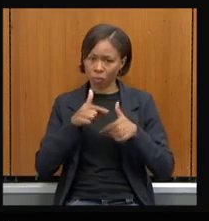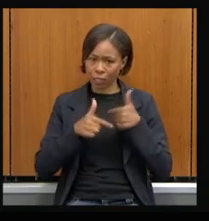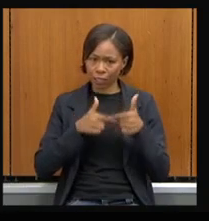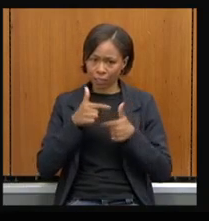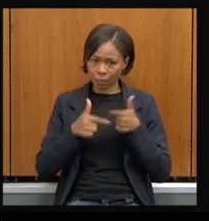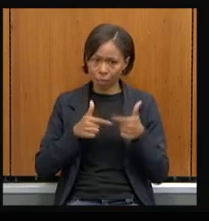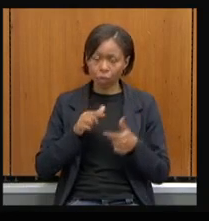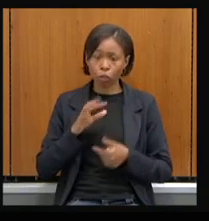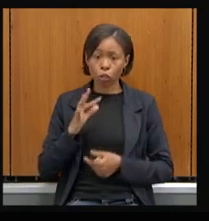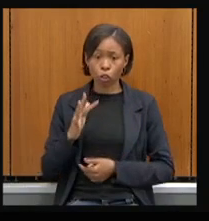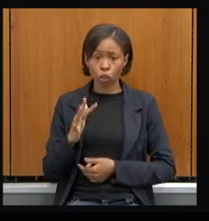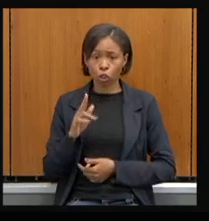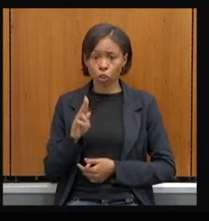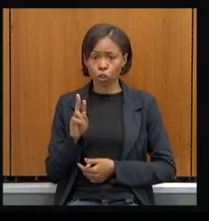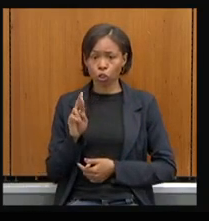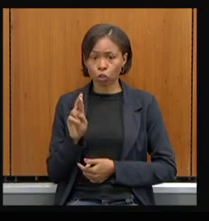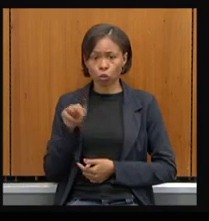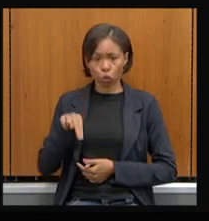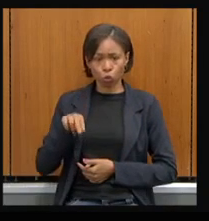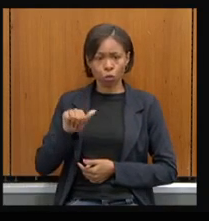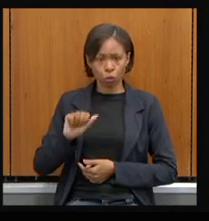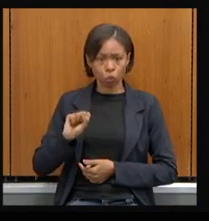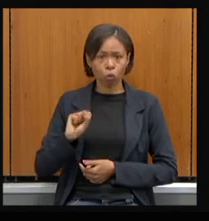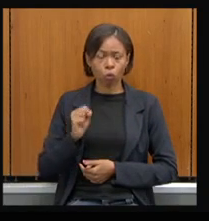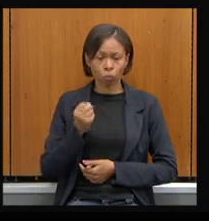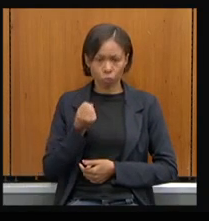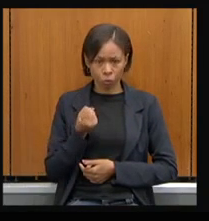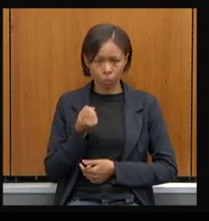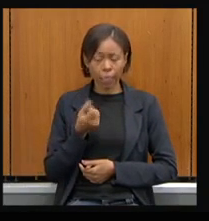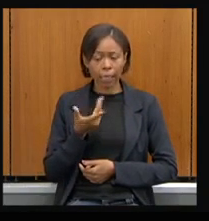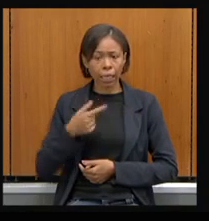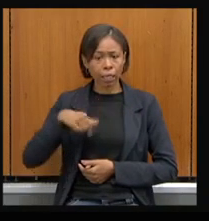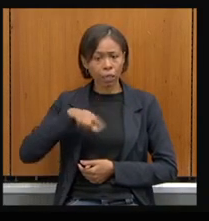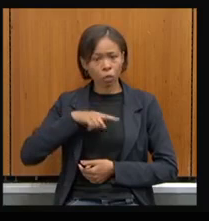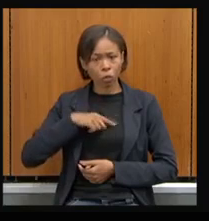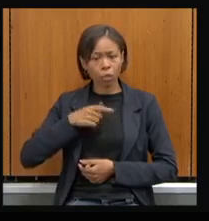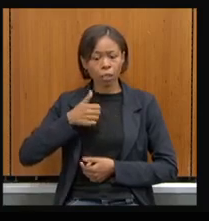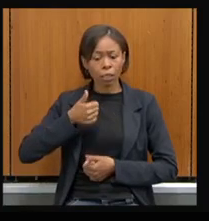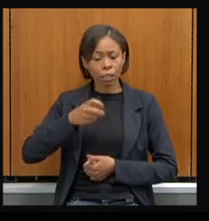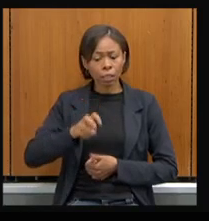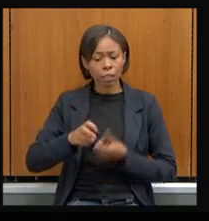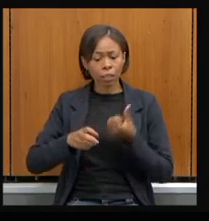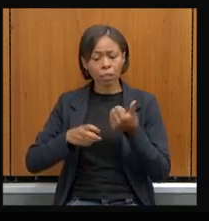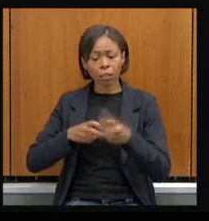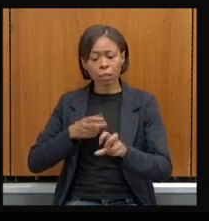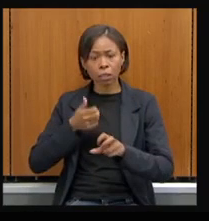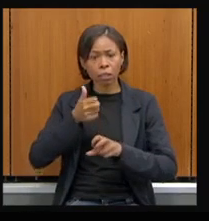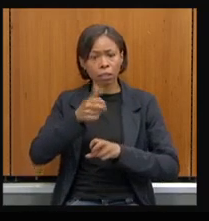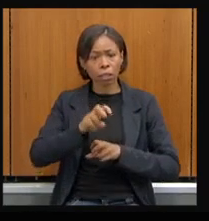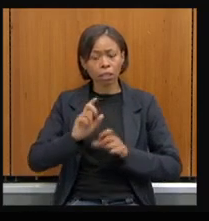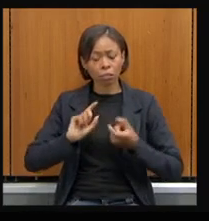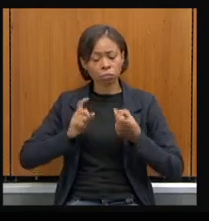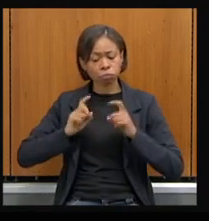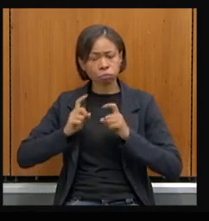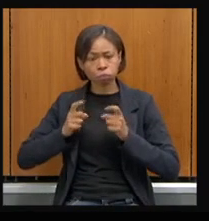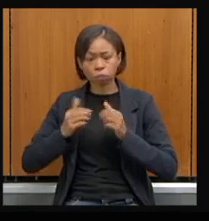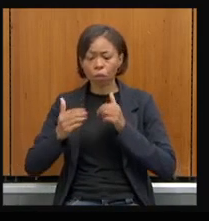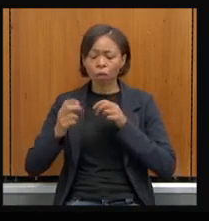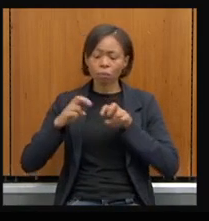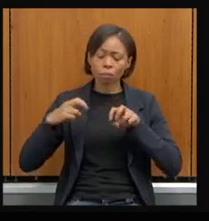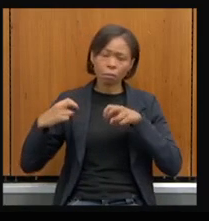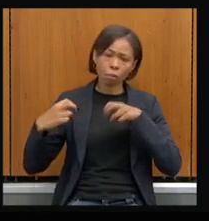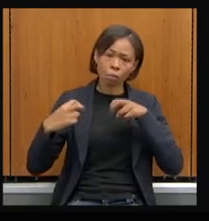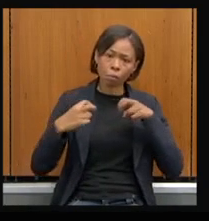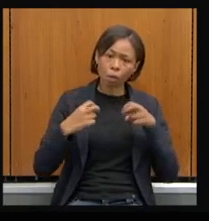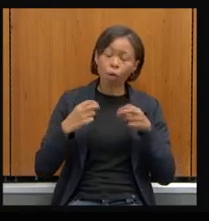e reunimos mensalmente ou quinzenalmente com o grupo, com todos os representantes do Lago